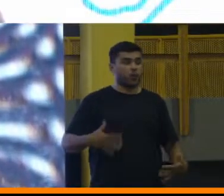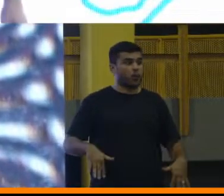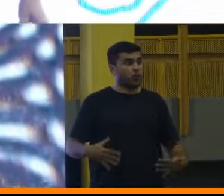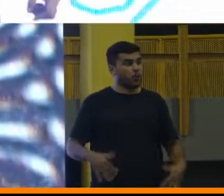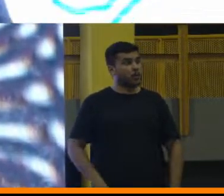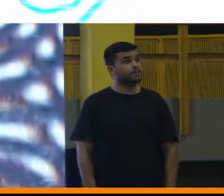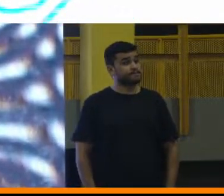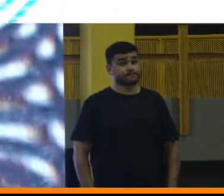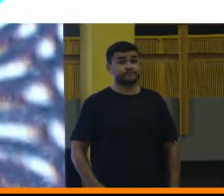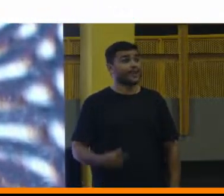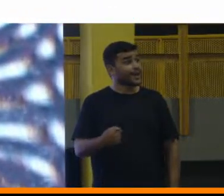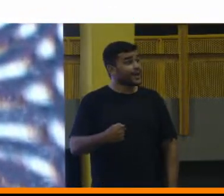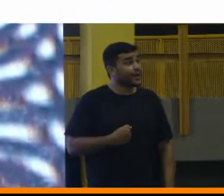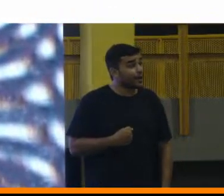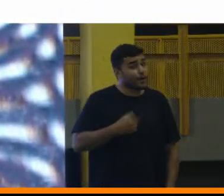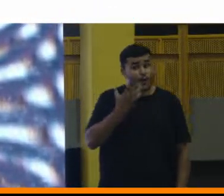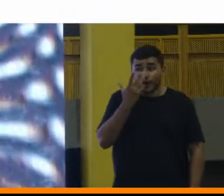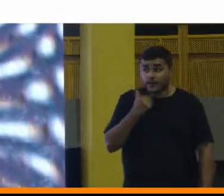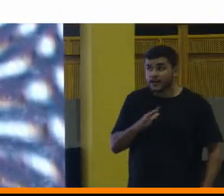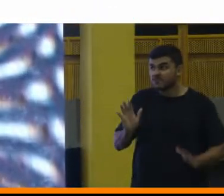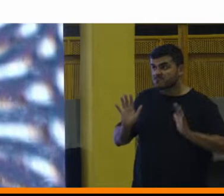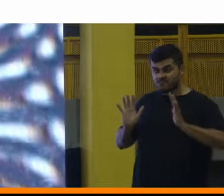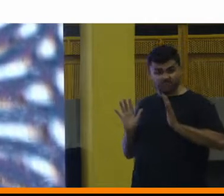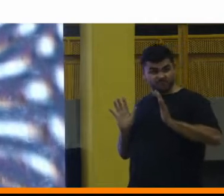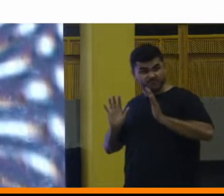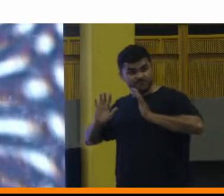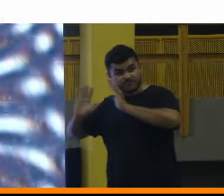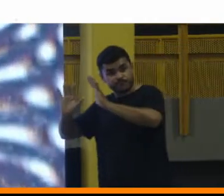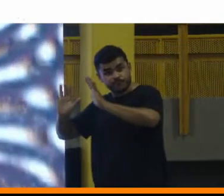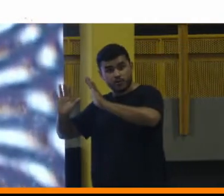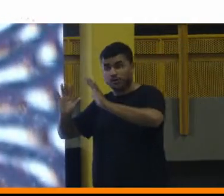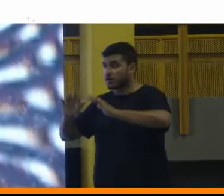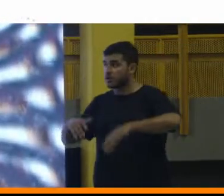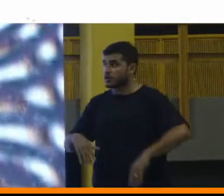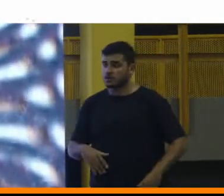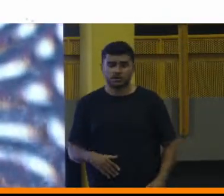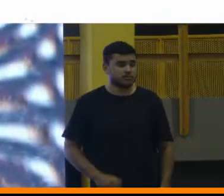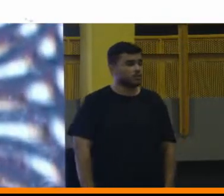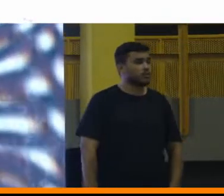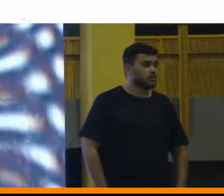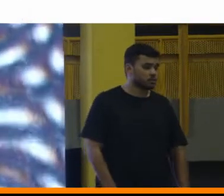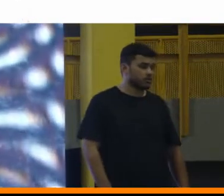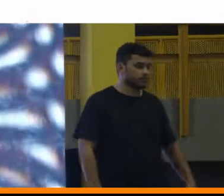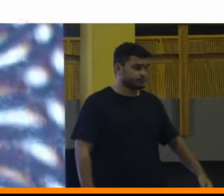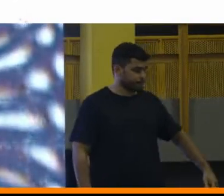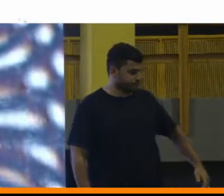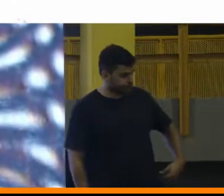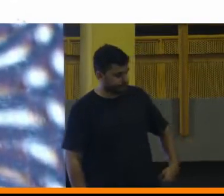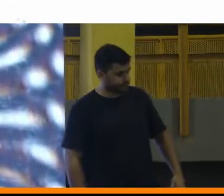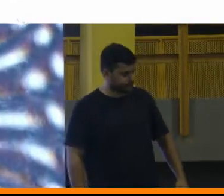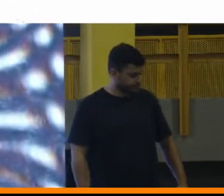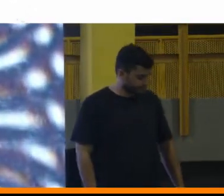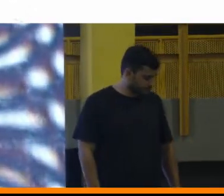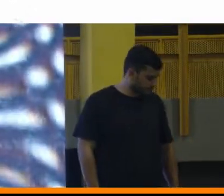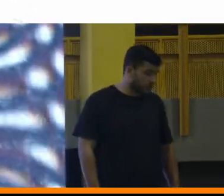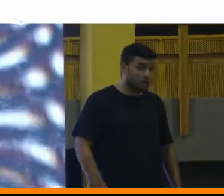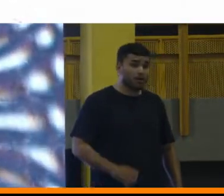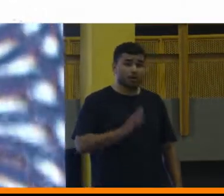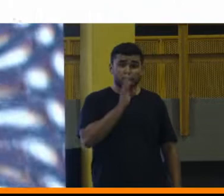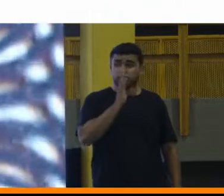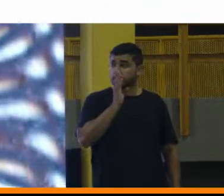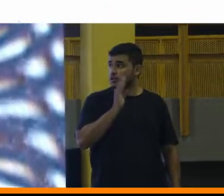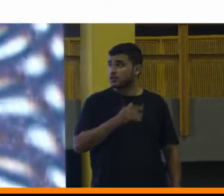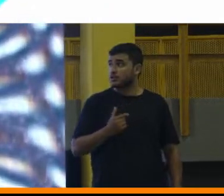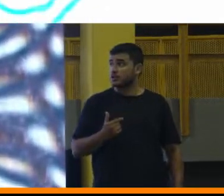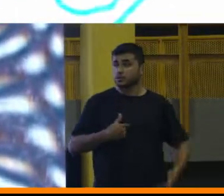Aí eu ia brincar de empurrar meu padrinho. Ele não saía do canto. E eu ia.